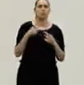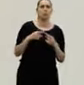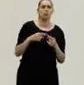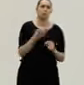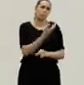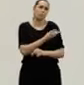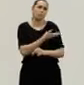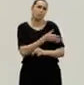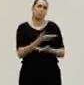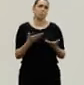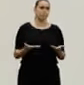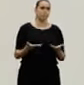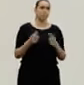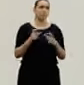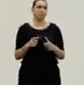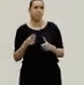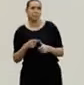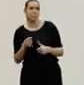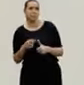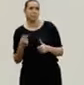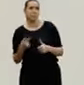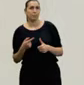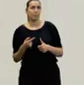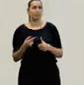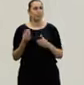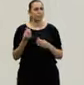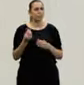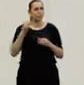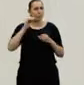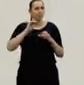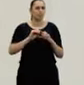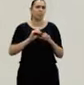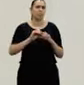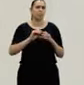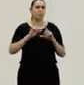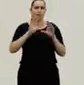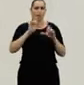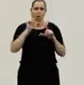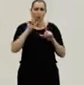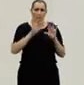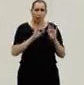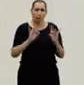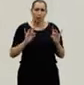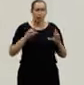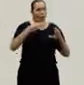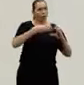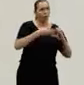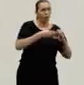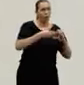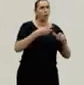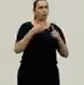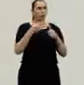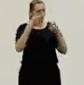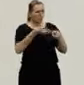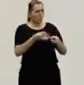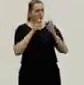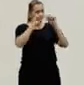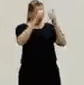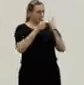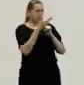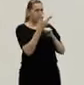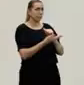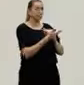de testes, onde, primeiro, nós vamos colocar um líquido nessas células, como dá para ver ali na